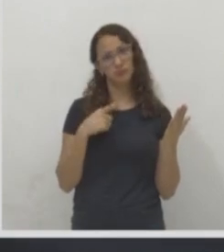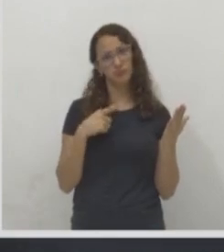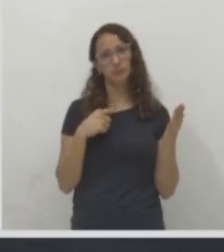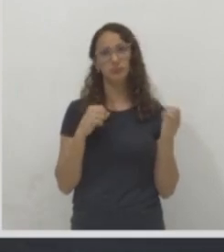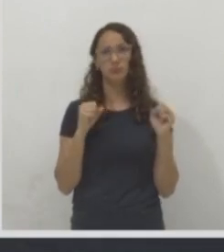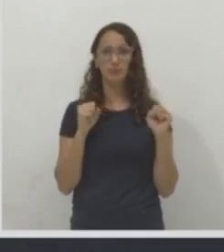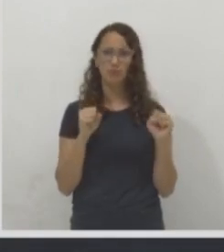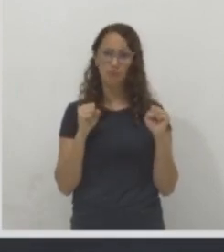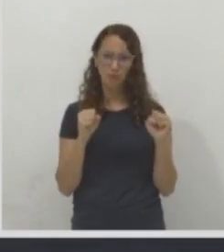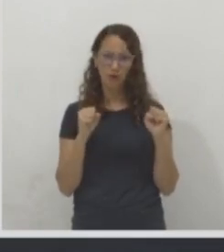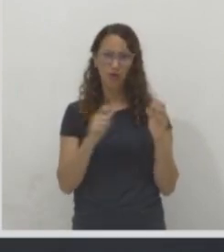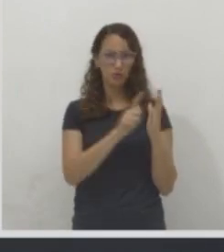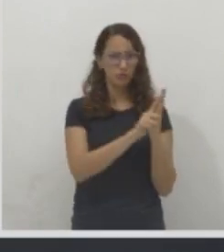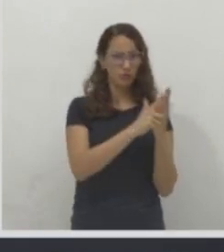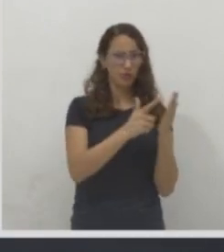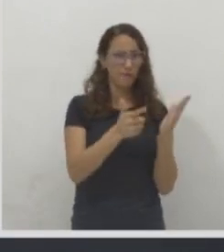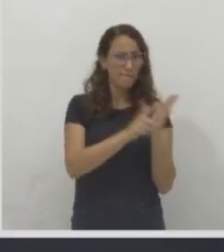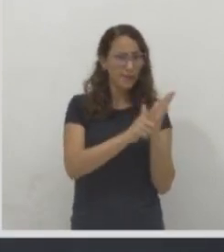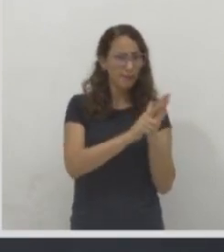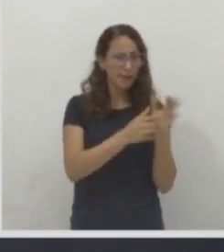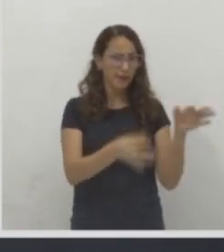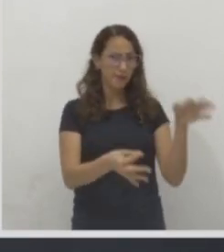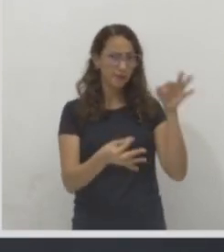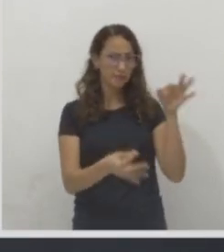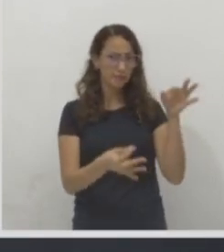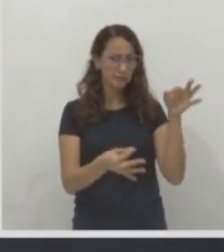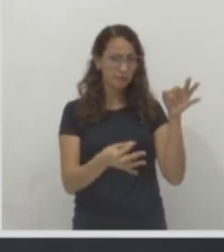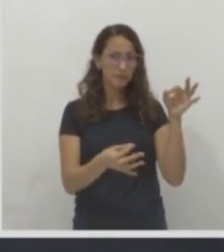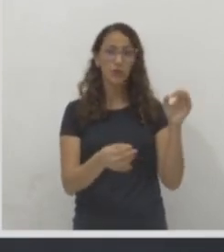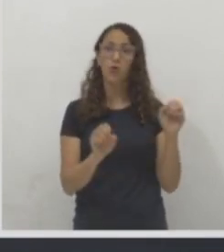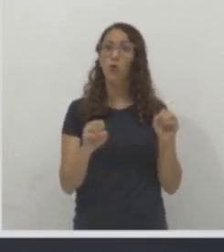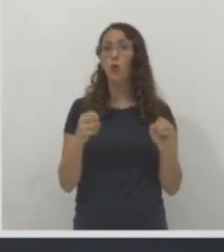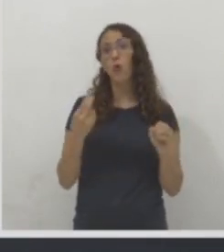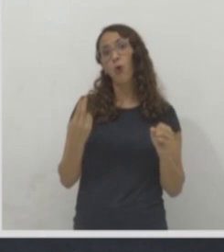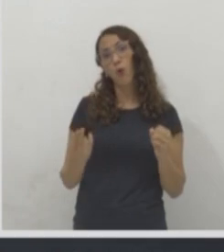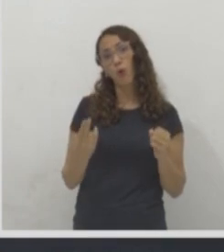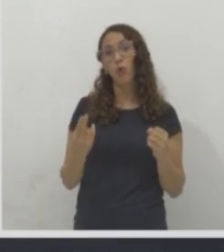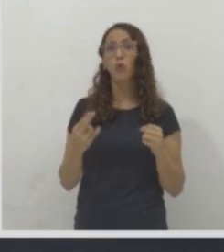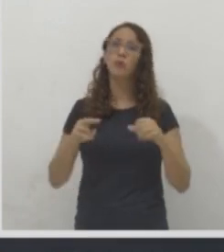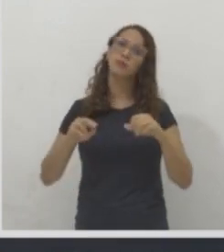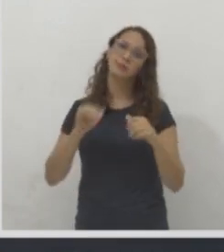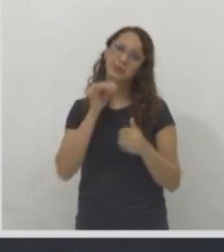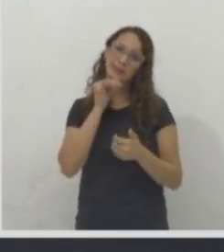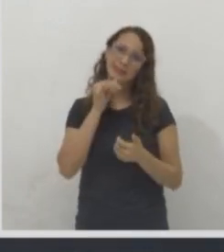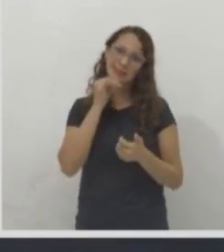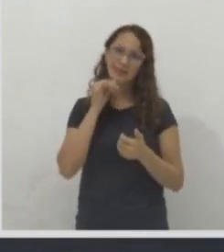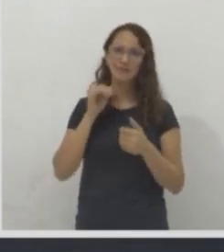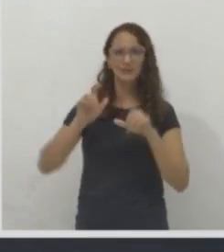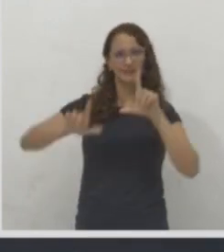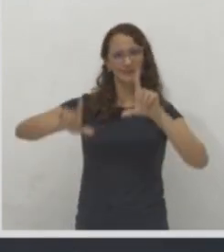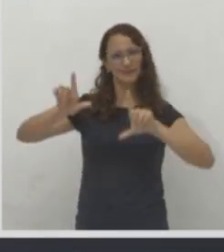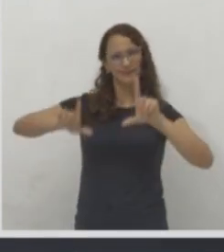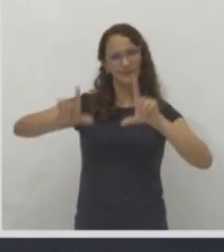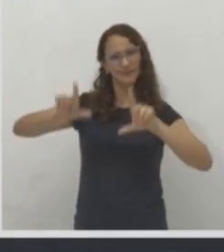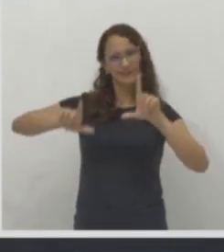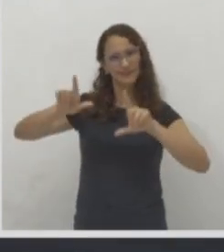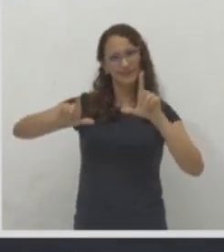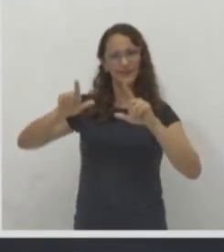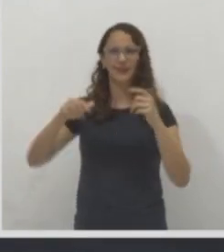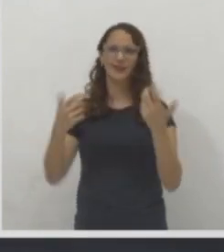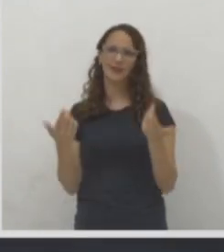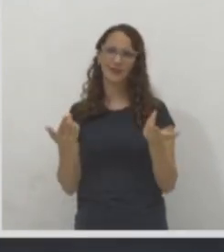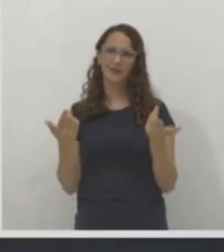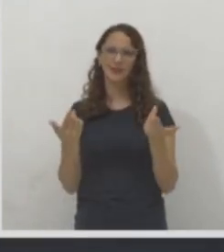tanto físicos quanto nos que nós encontramos na modalidade online,